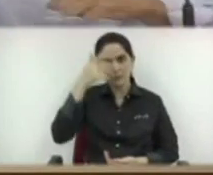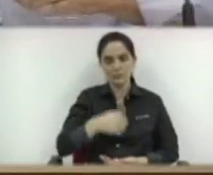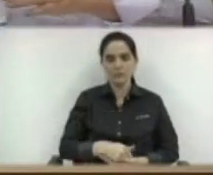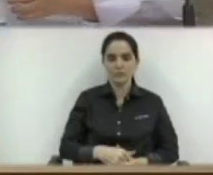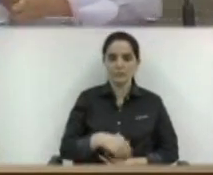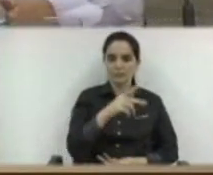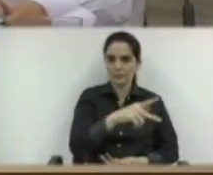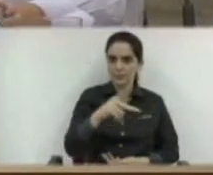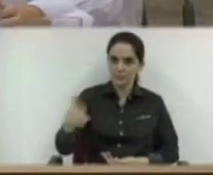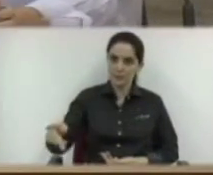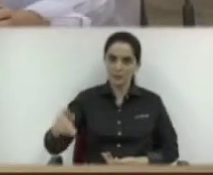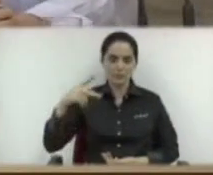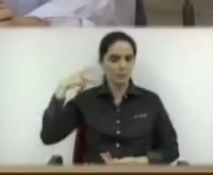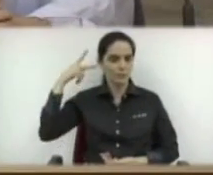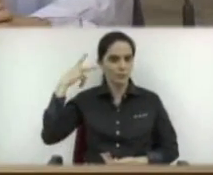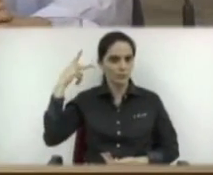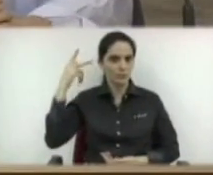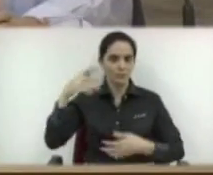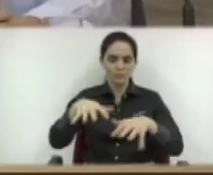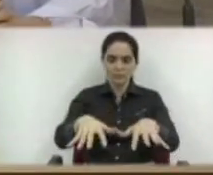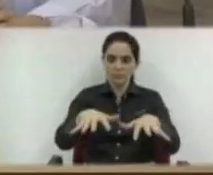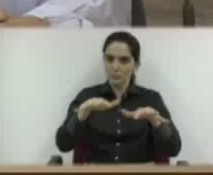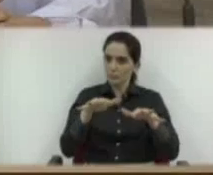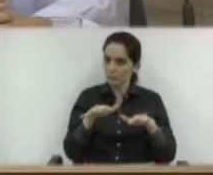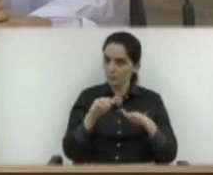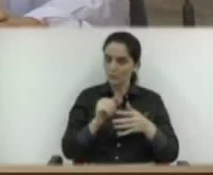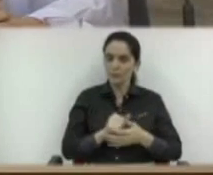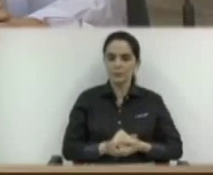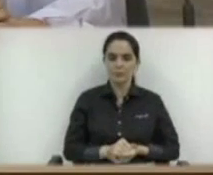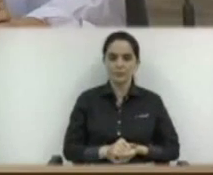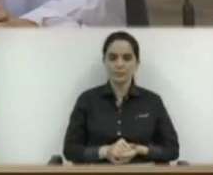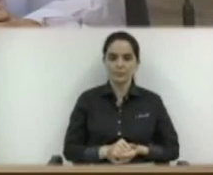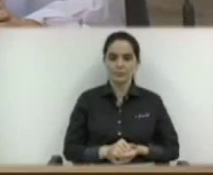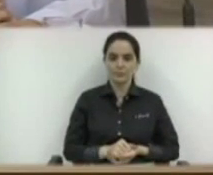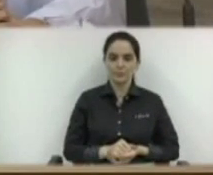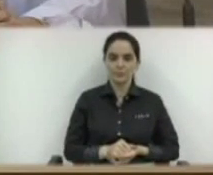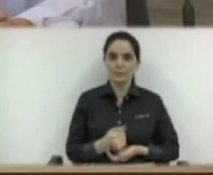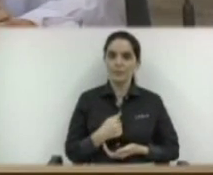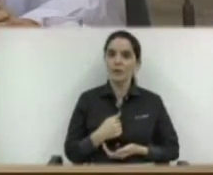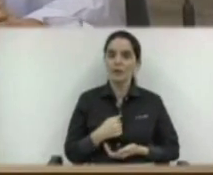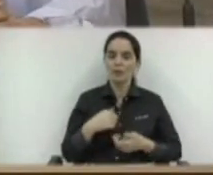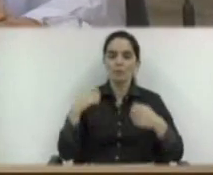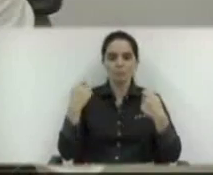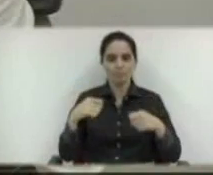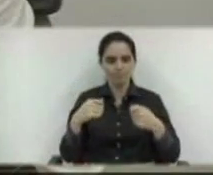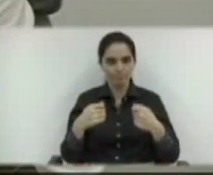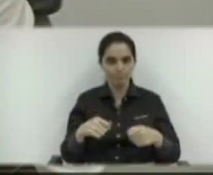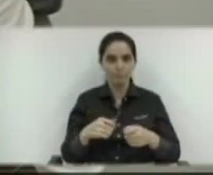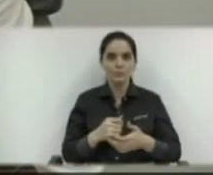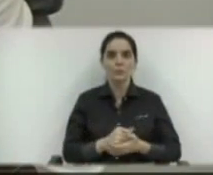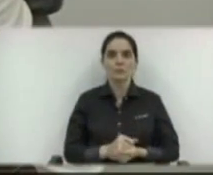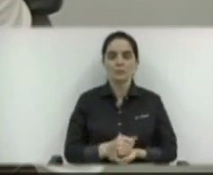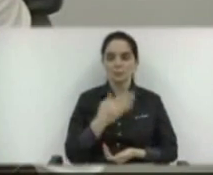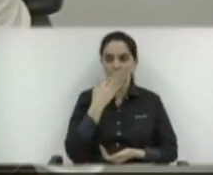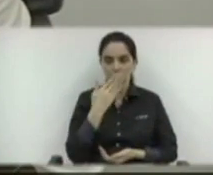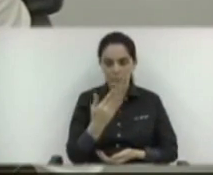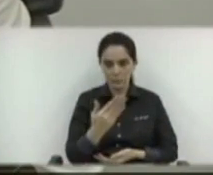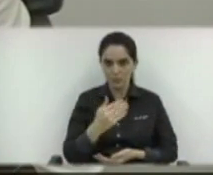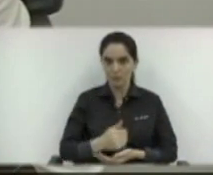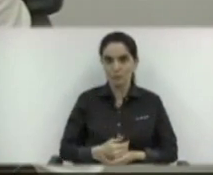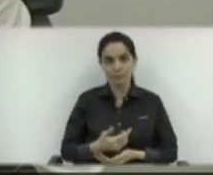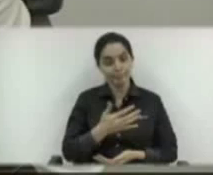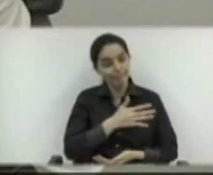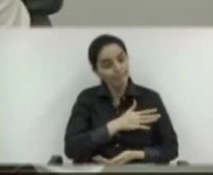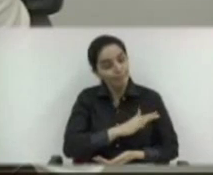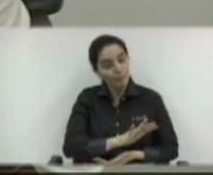Senhor presidente, nobres pares, público que nos acompanha, realmente há necessidade de fazer esse pedido, não